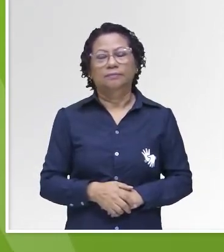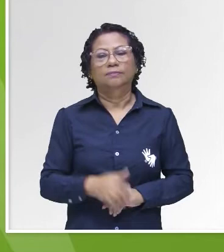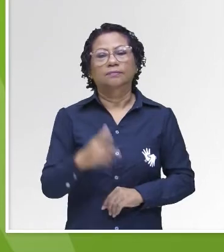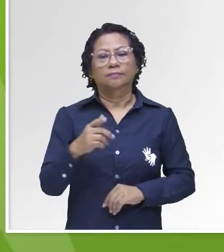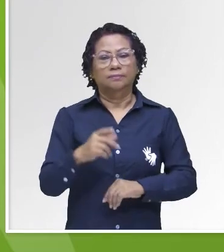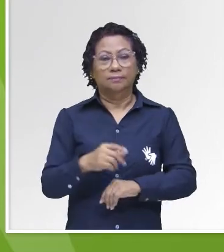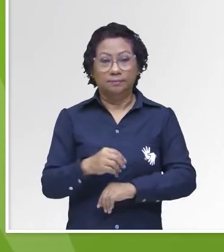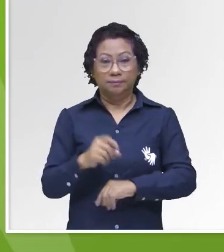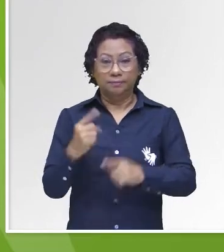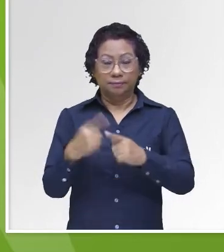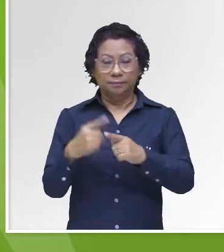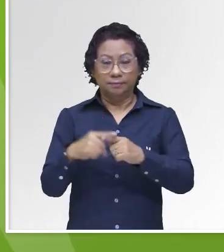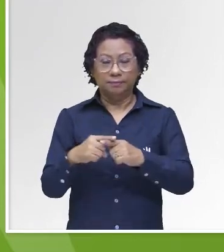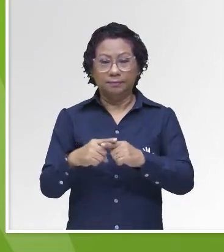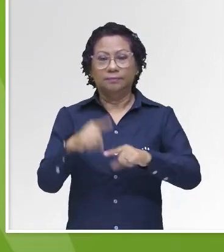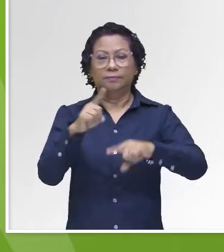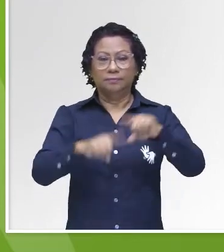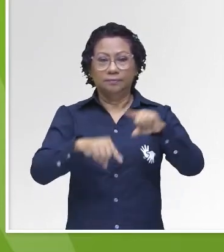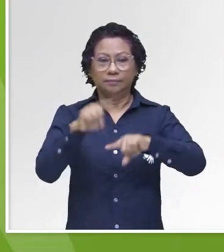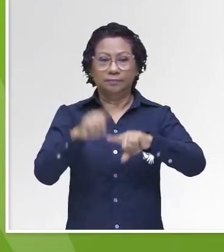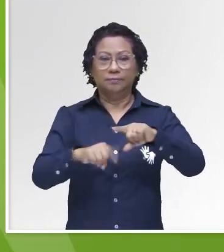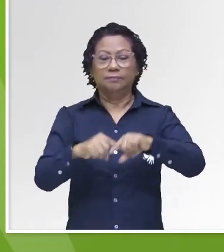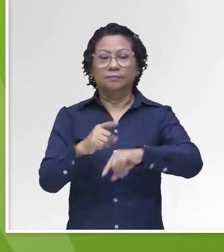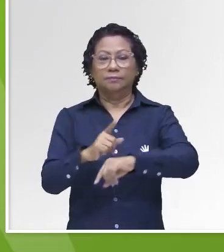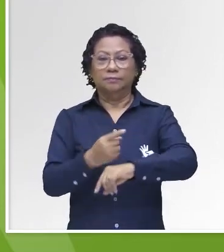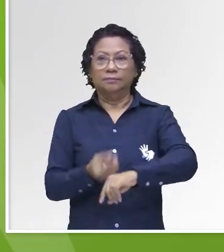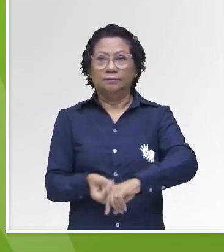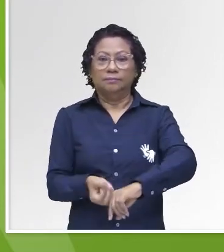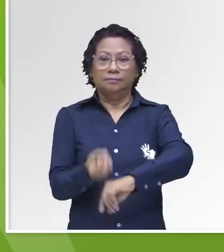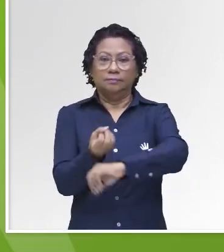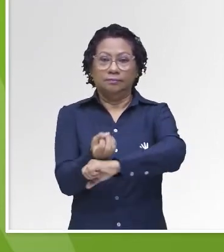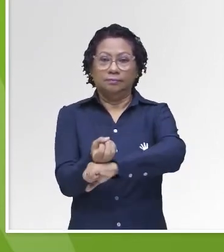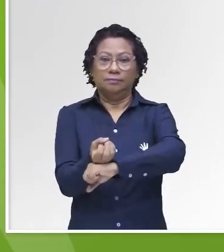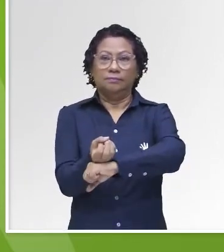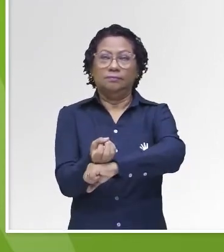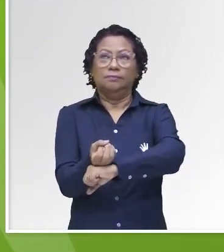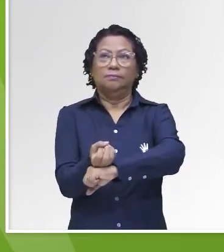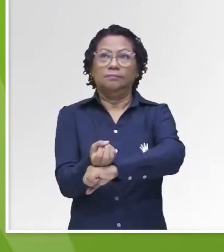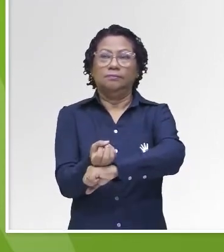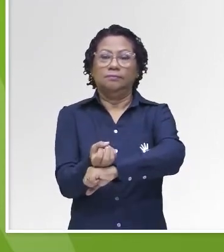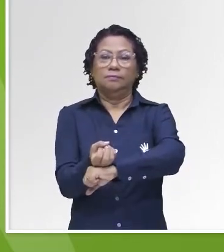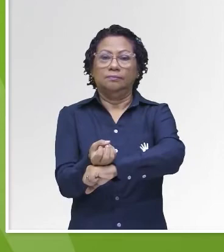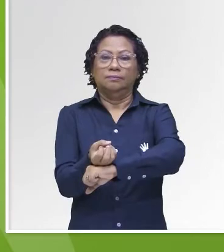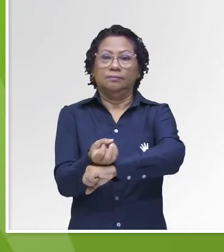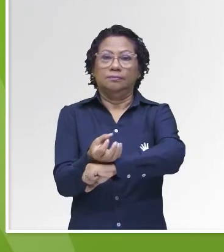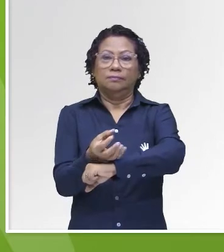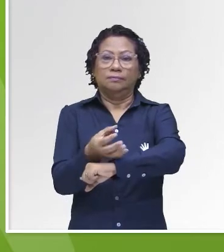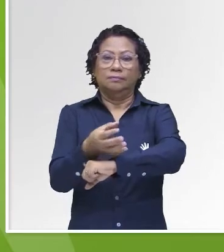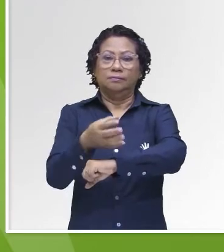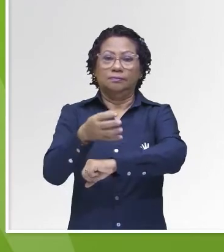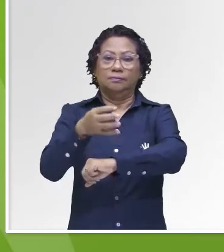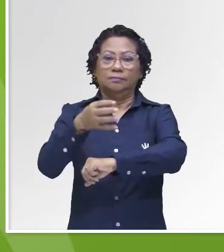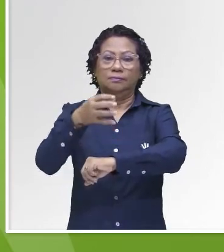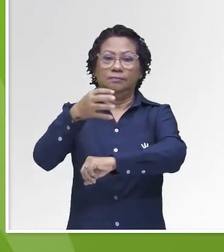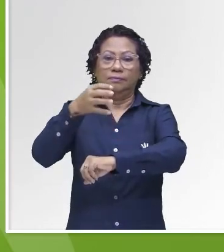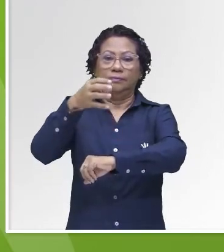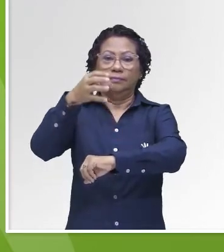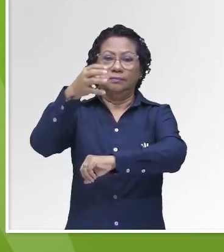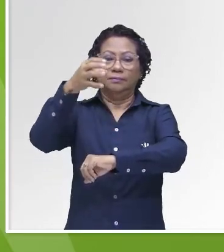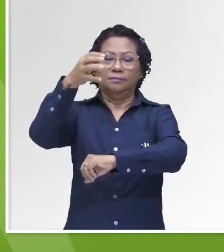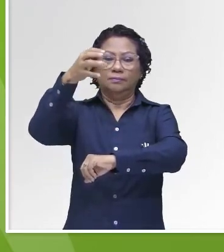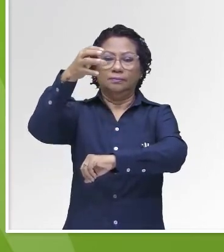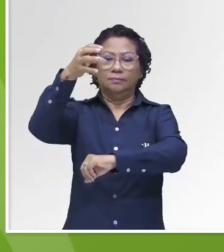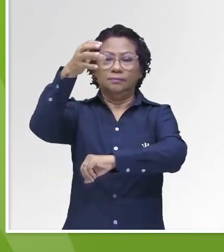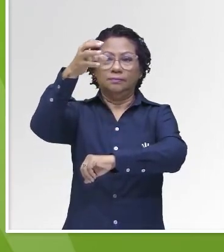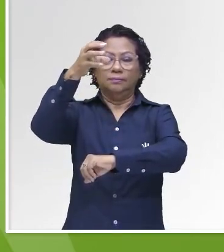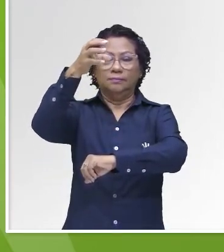para cima, ele tem um movimento vertical e para cima. A velocidade vai atingir o máximo, não é? Ou seja, vai ser